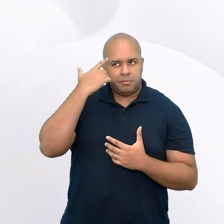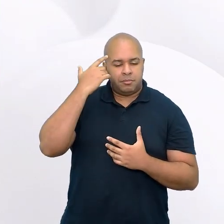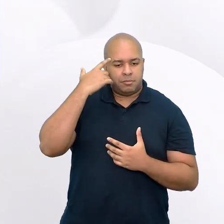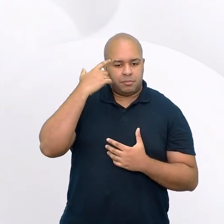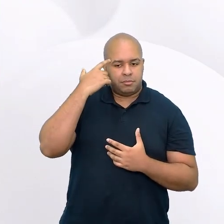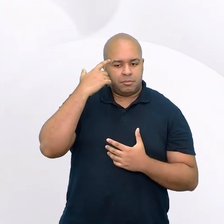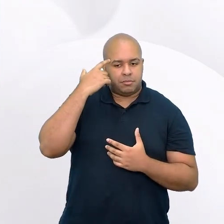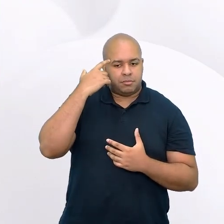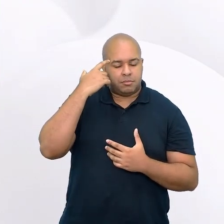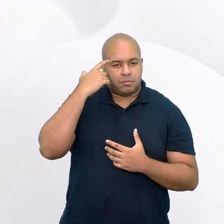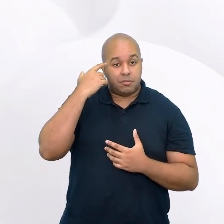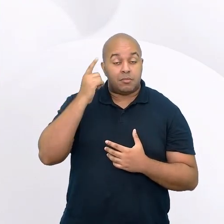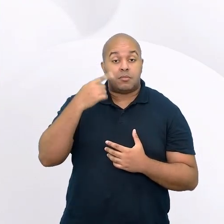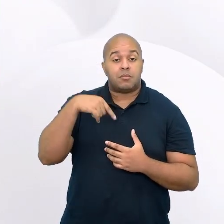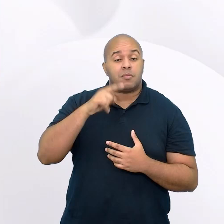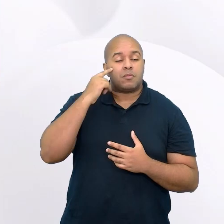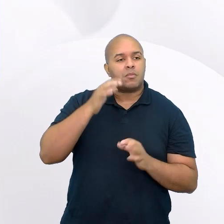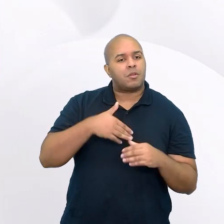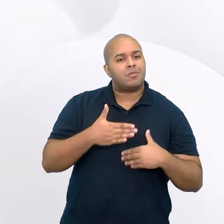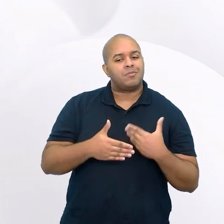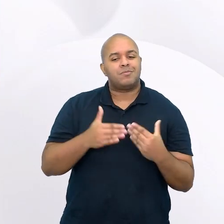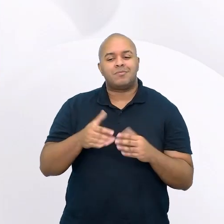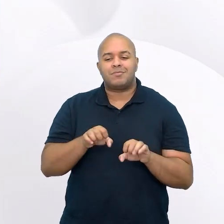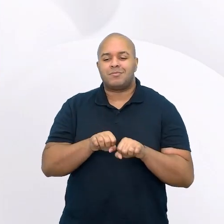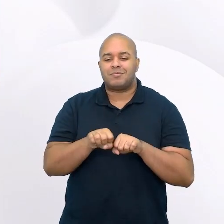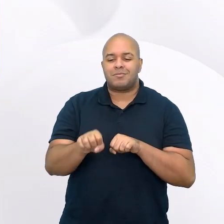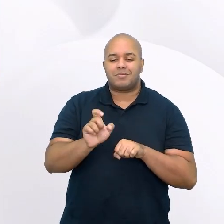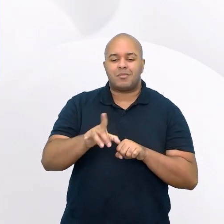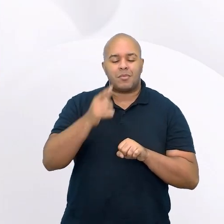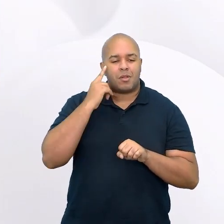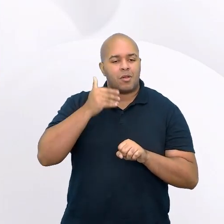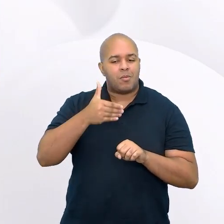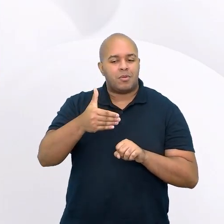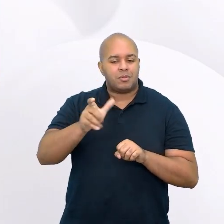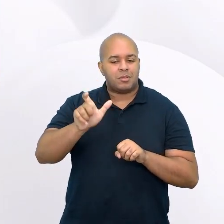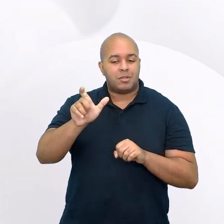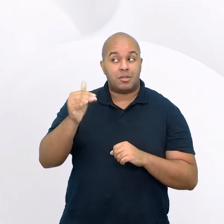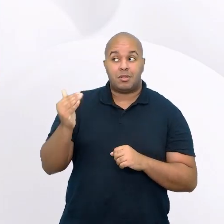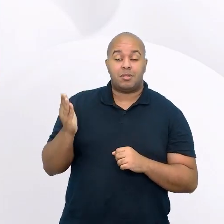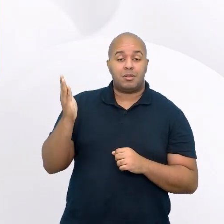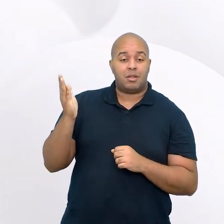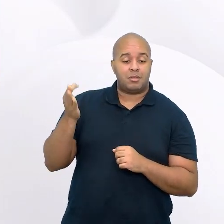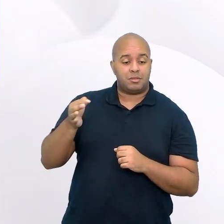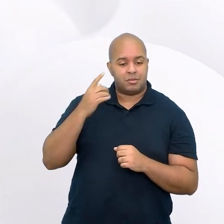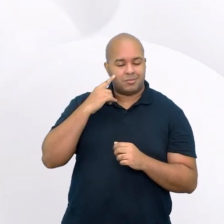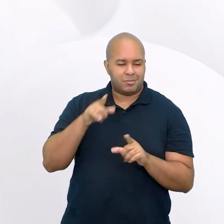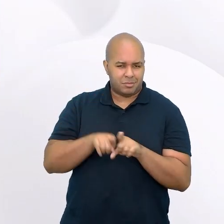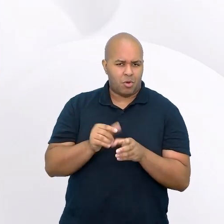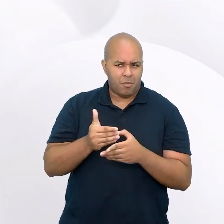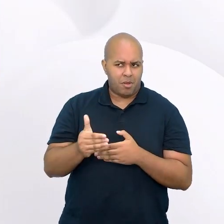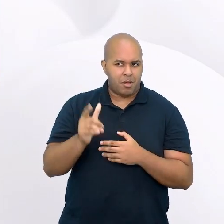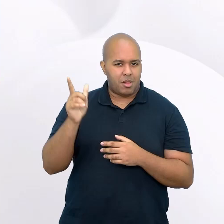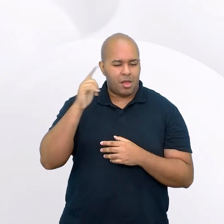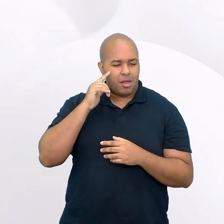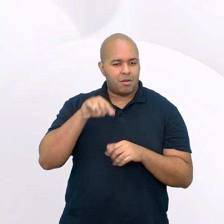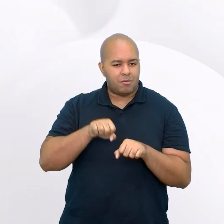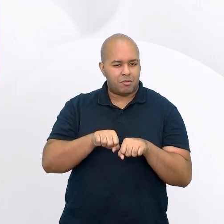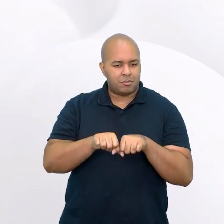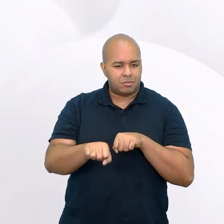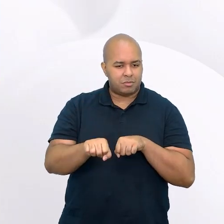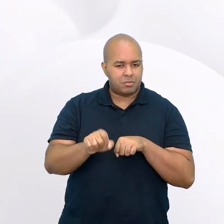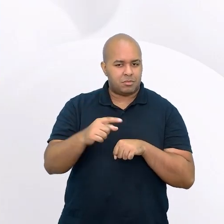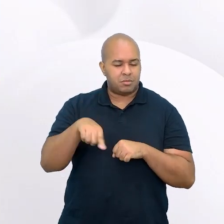que o nosso processo de formação se inicia lá né aliás se inicia na formação